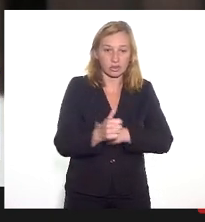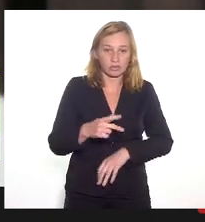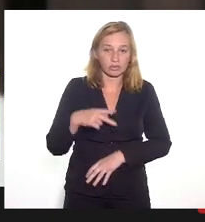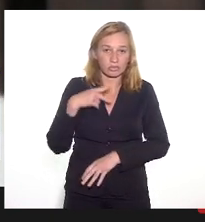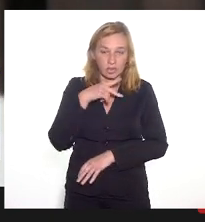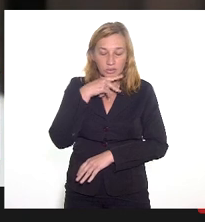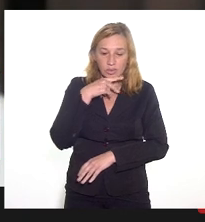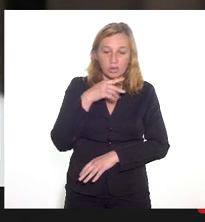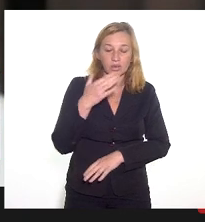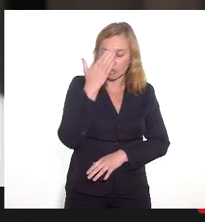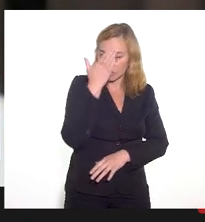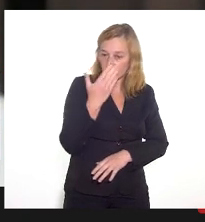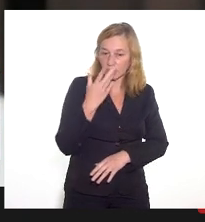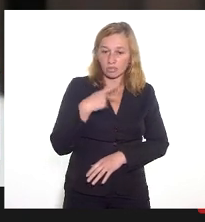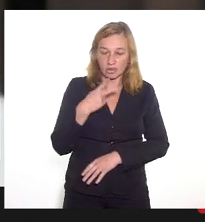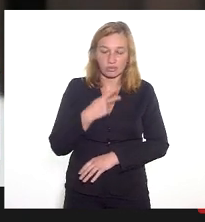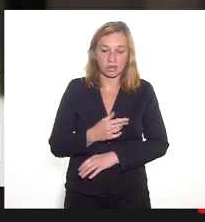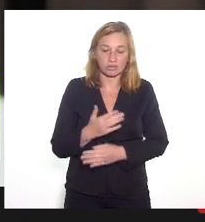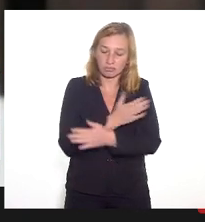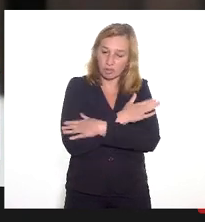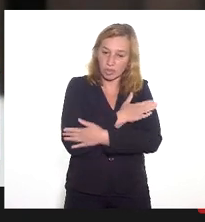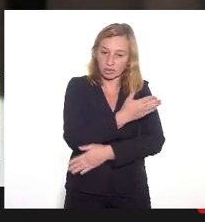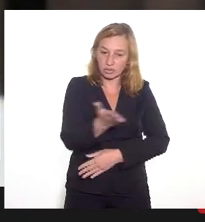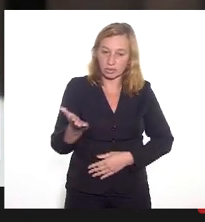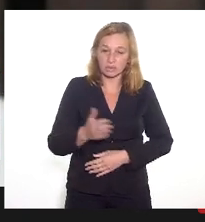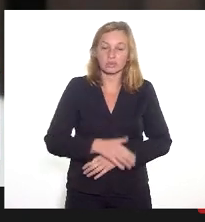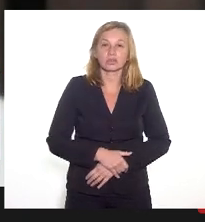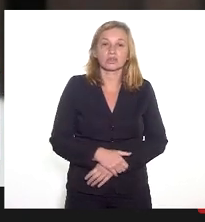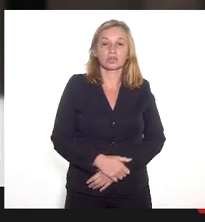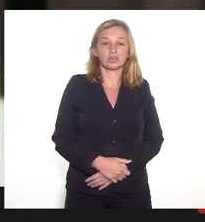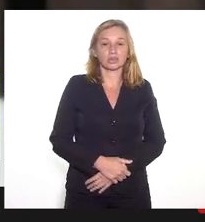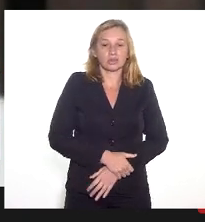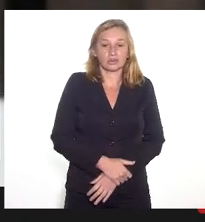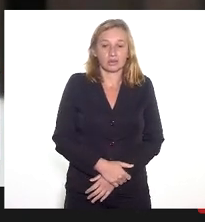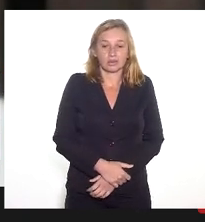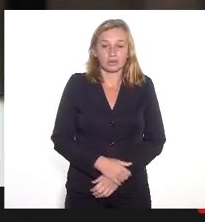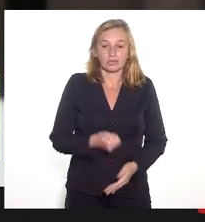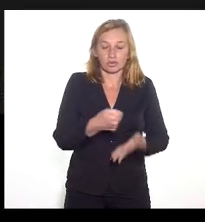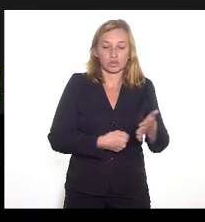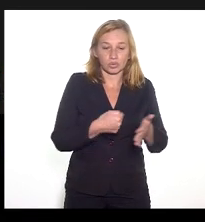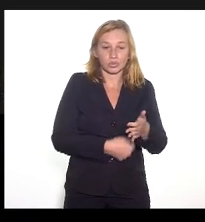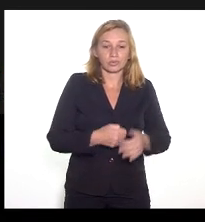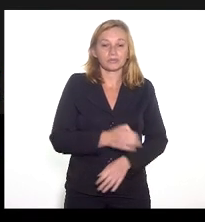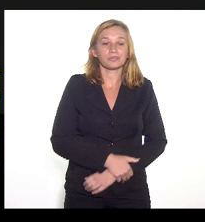Agradeço a palavra e fico por aqui. Um grande abraço a todos os companheiros e companheiras de luta.